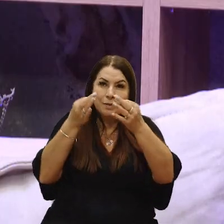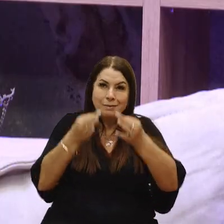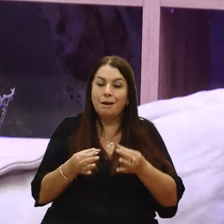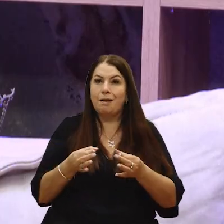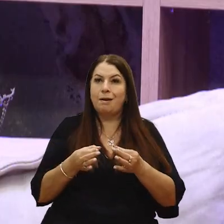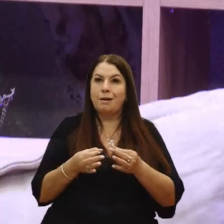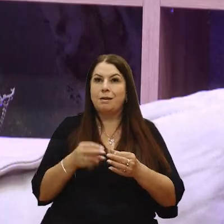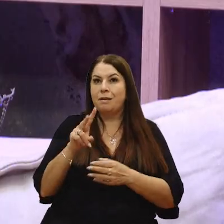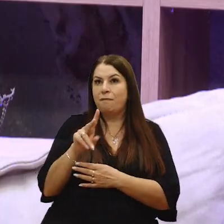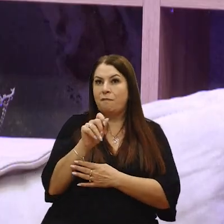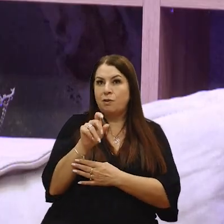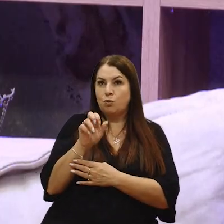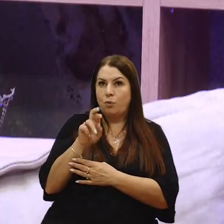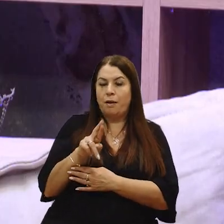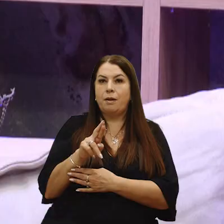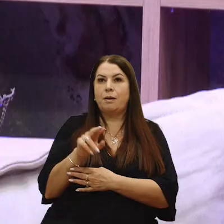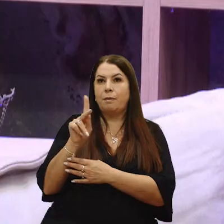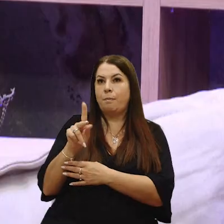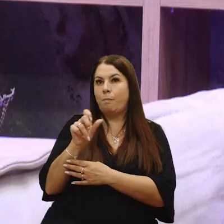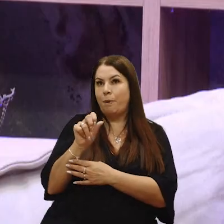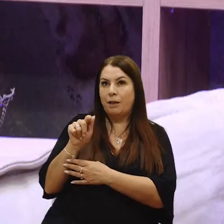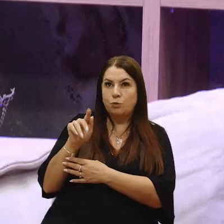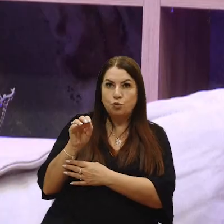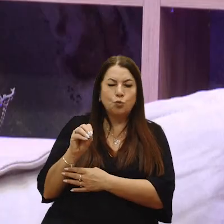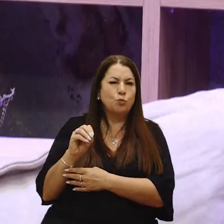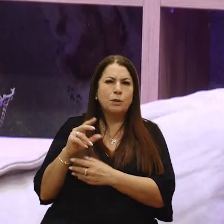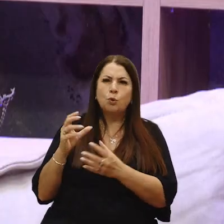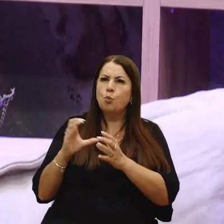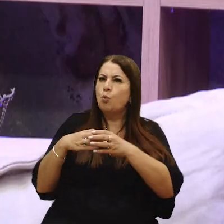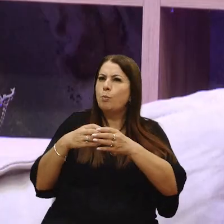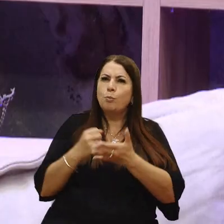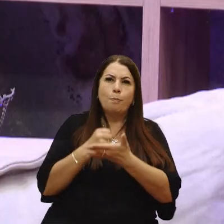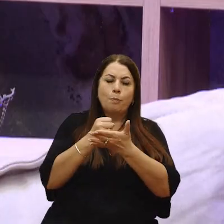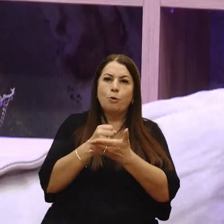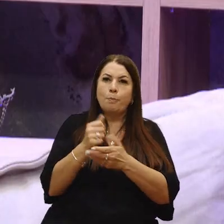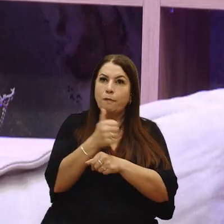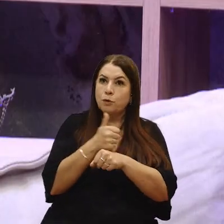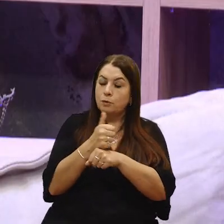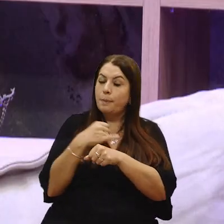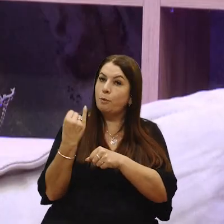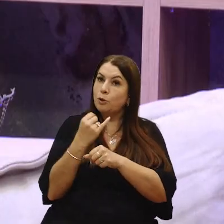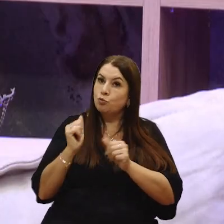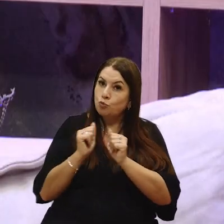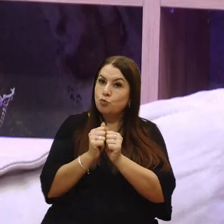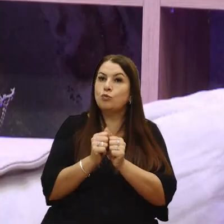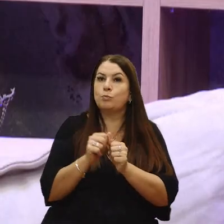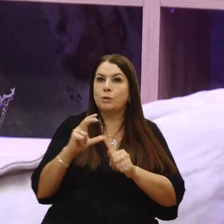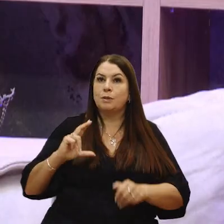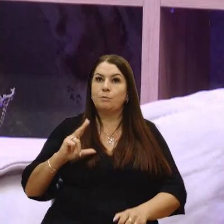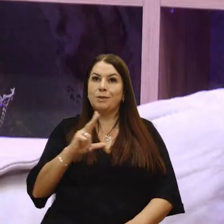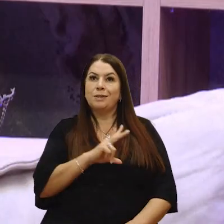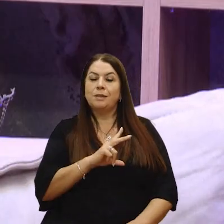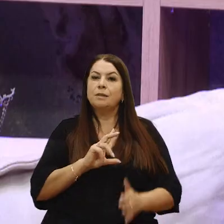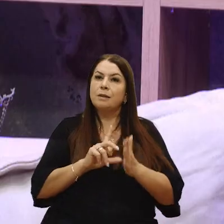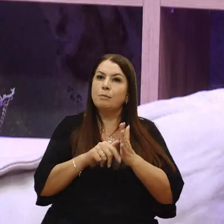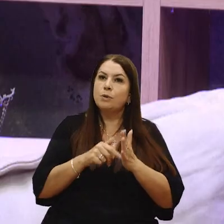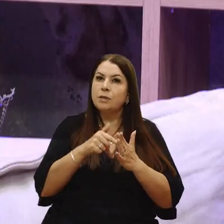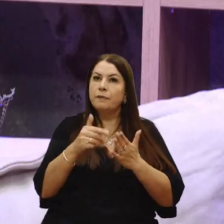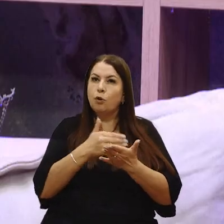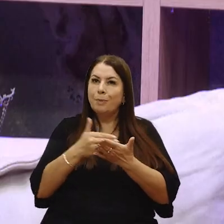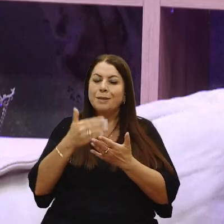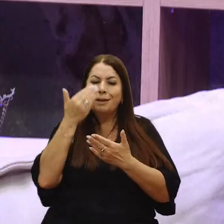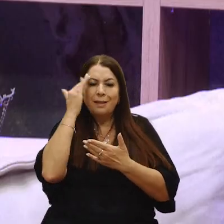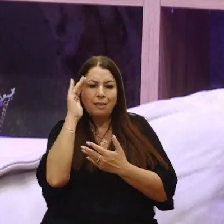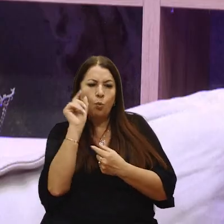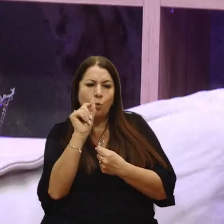gente sabe, por exemplo, que o estilo de vida mais ocidental, que é aquele estilo de vida de ultraprocessados, de comida pronta, né?